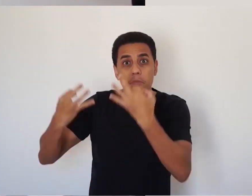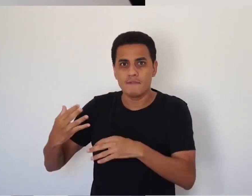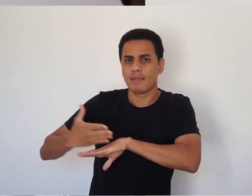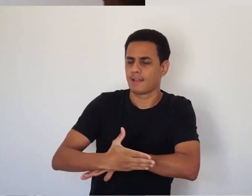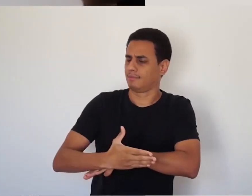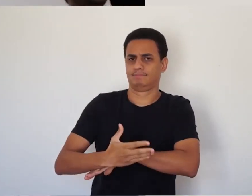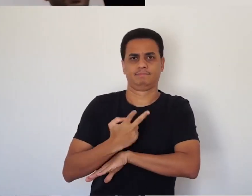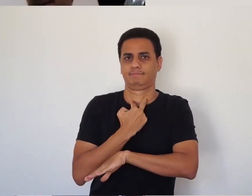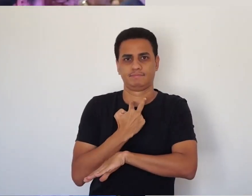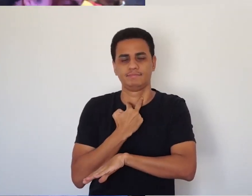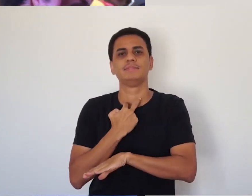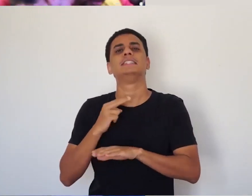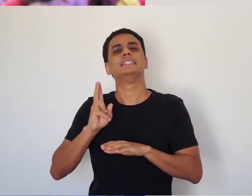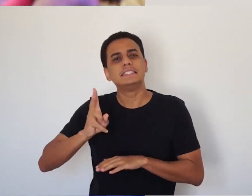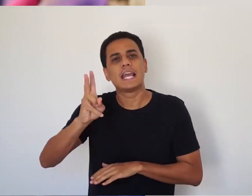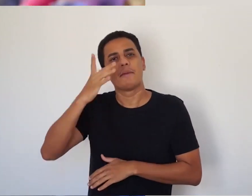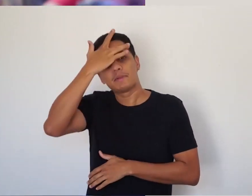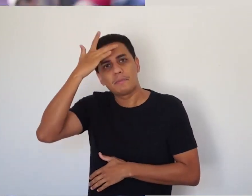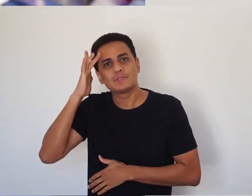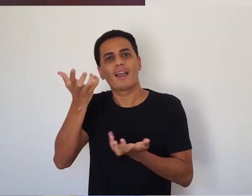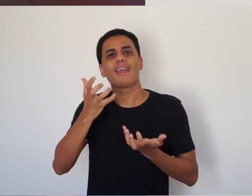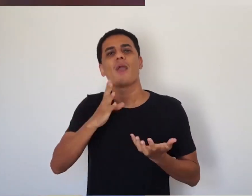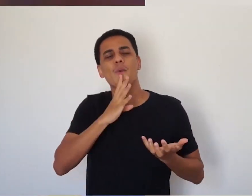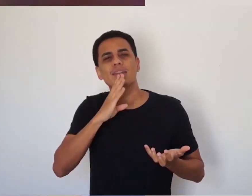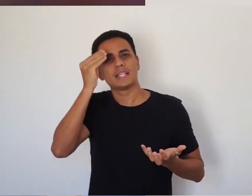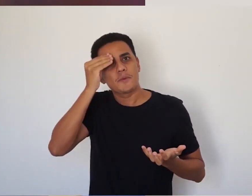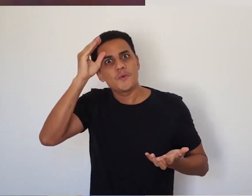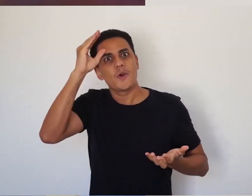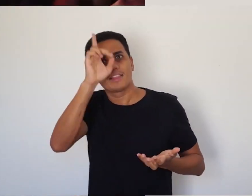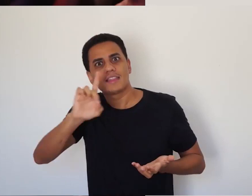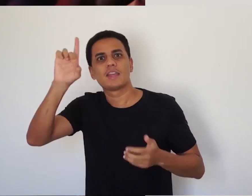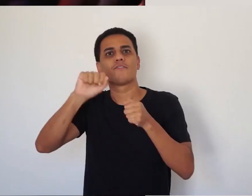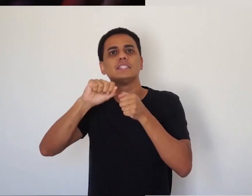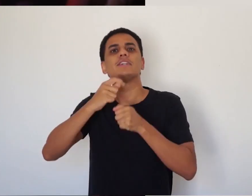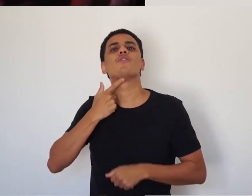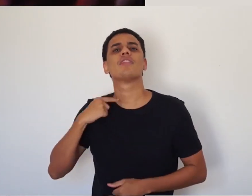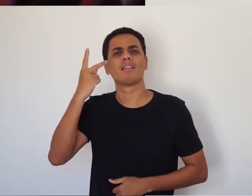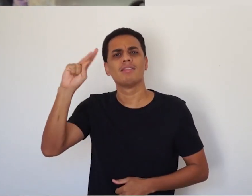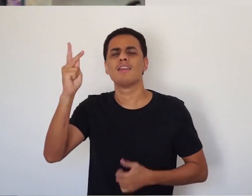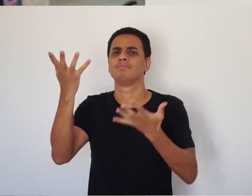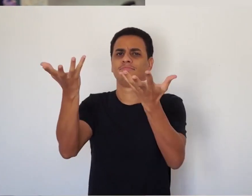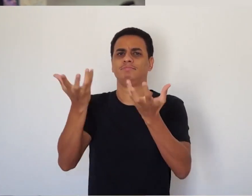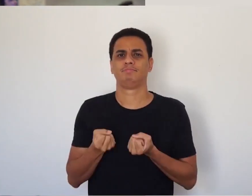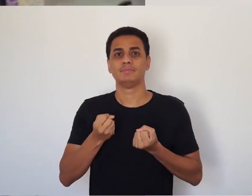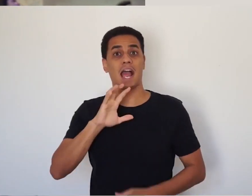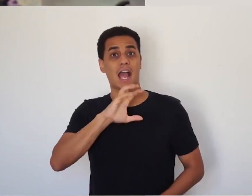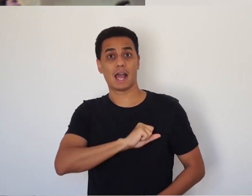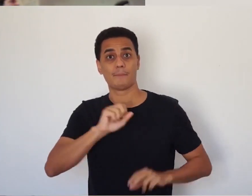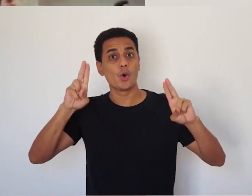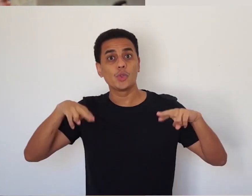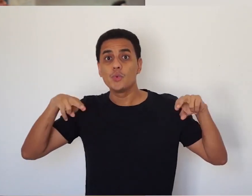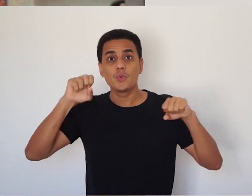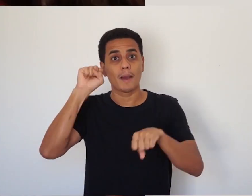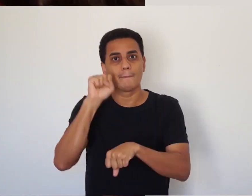pessoas perfeitas e que sempre tem espaço para quem deseja conhecer a Deus e fazer a sua vontade, vivendo um amor